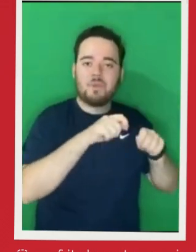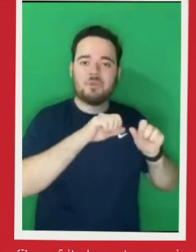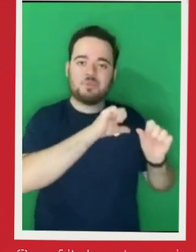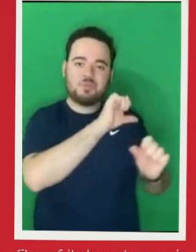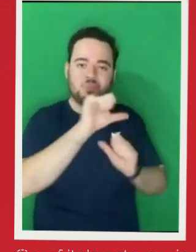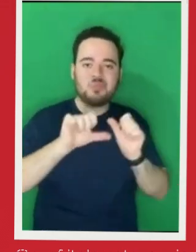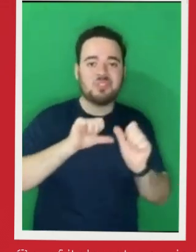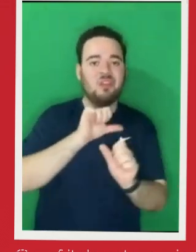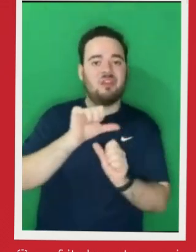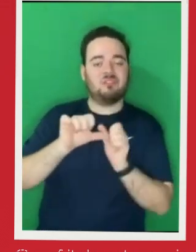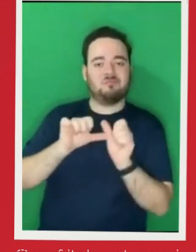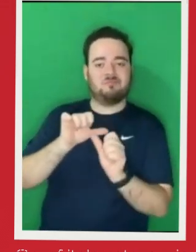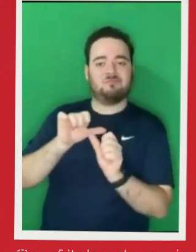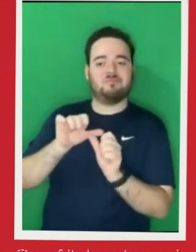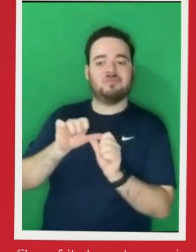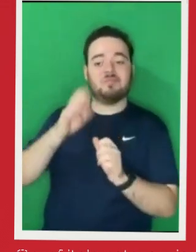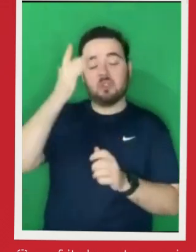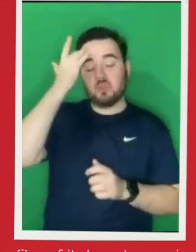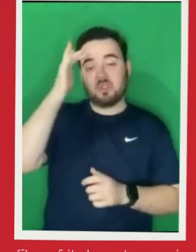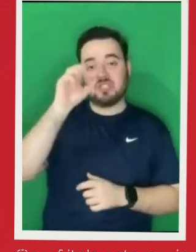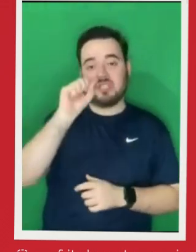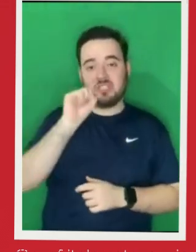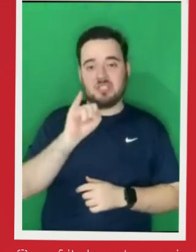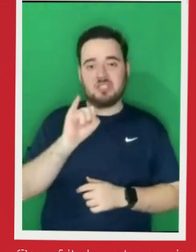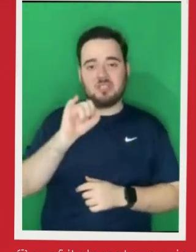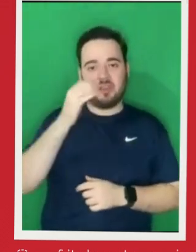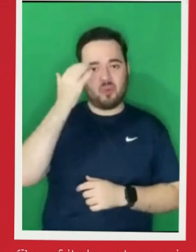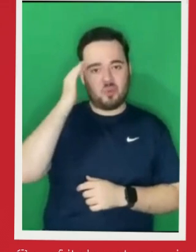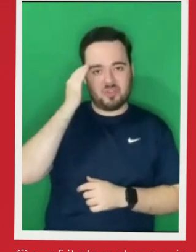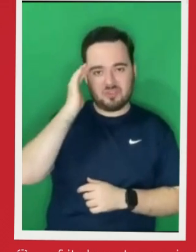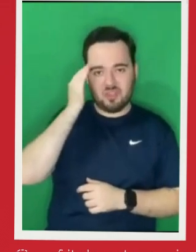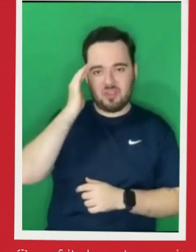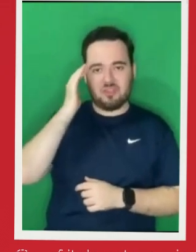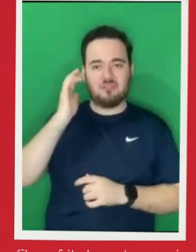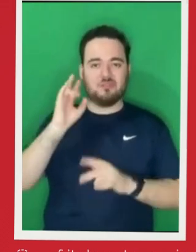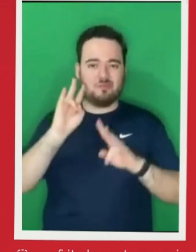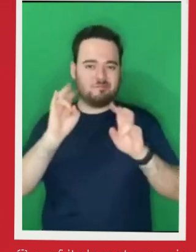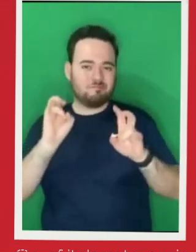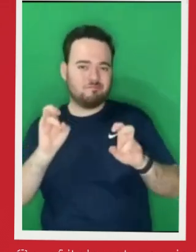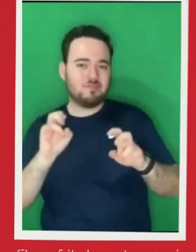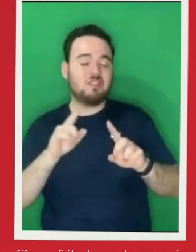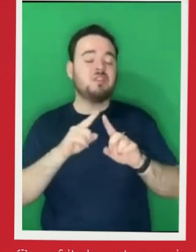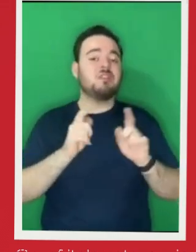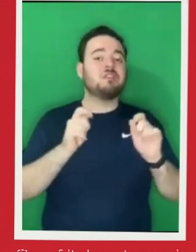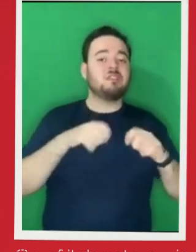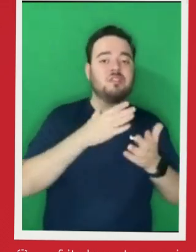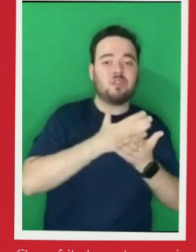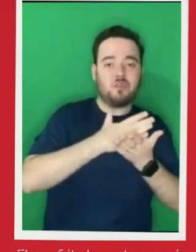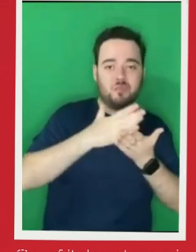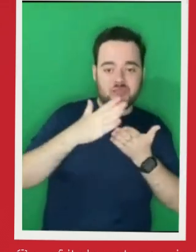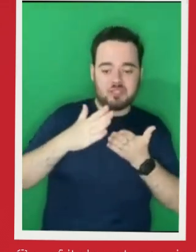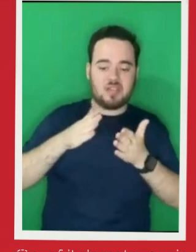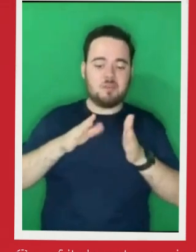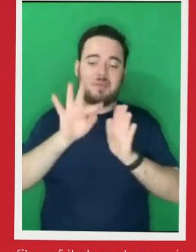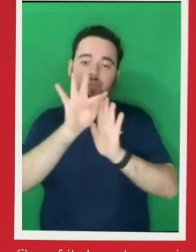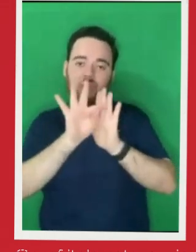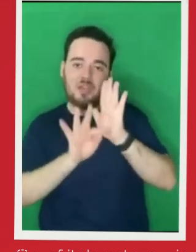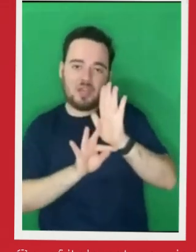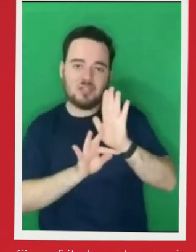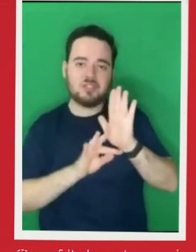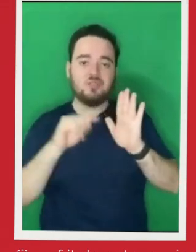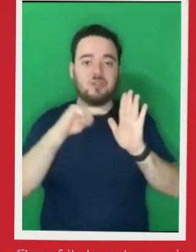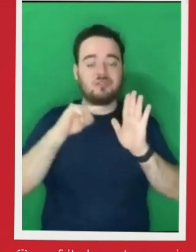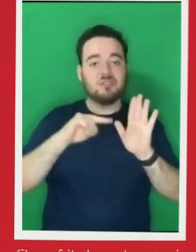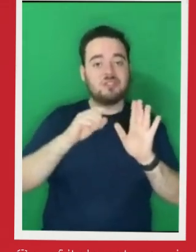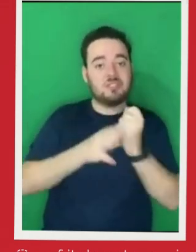ratificar isso? Gleise, eu não sei se eu entendo, você está me pedindo de eu explicar isso. Você deve começar pela parte do seu texto que você